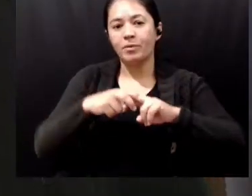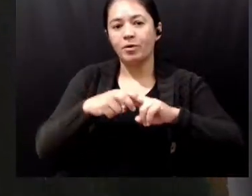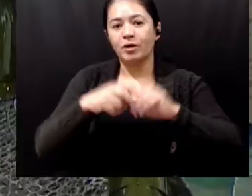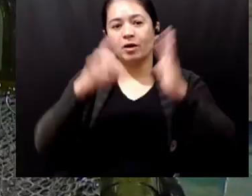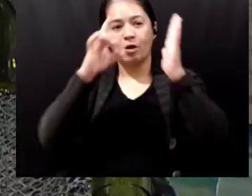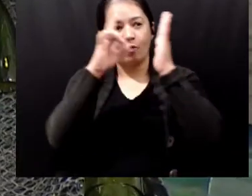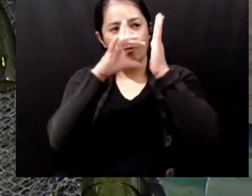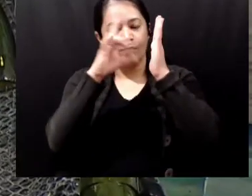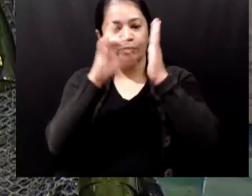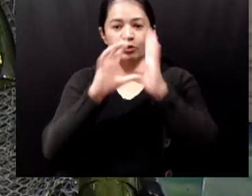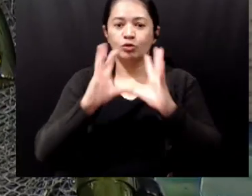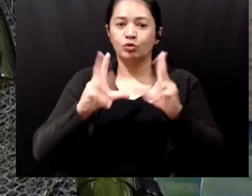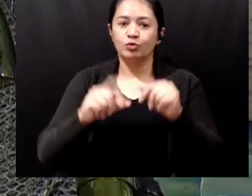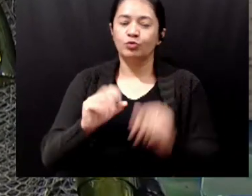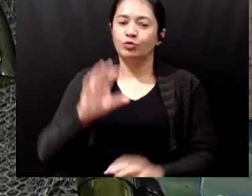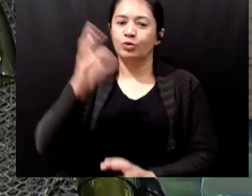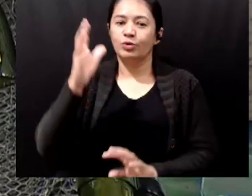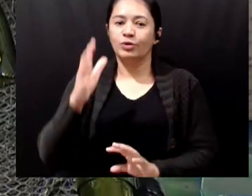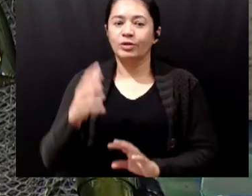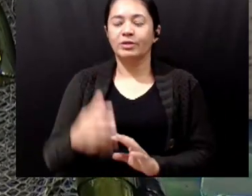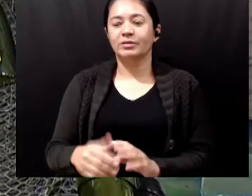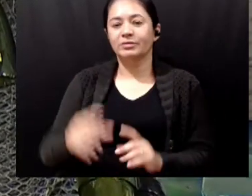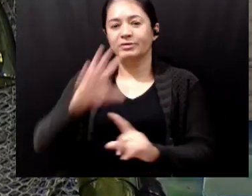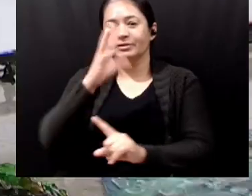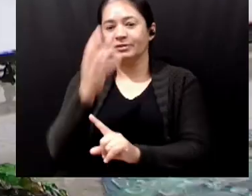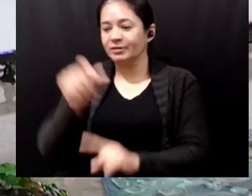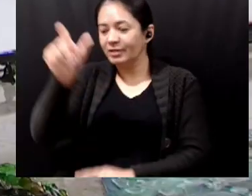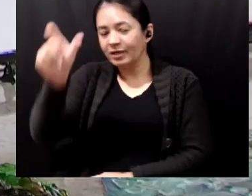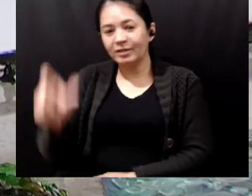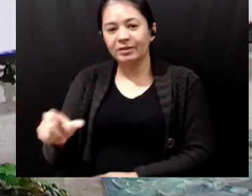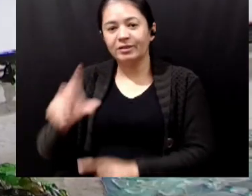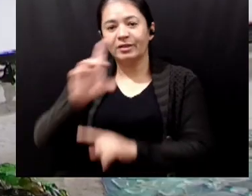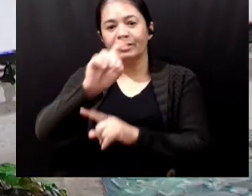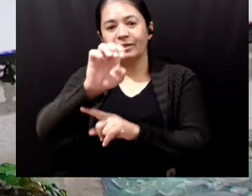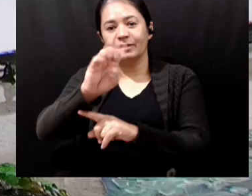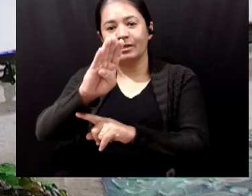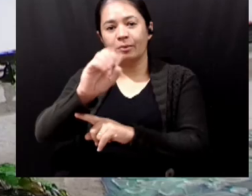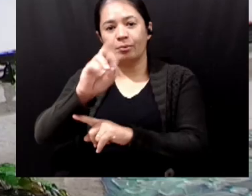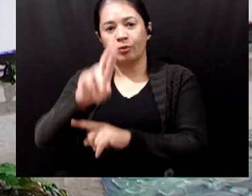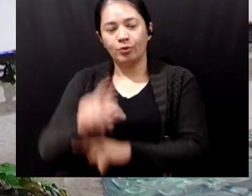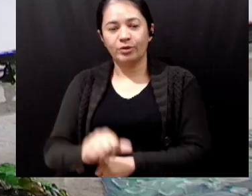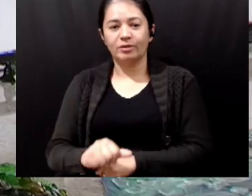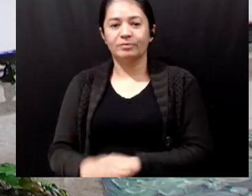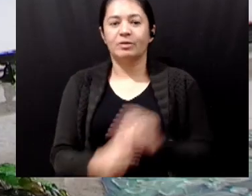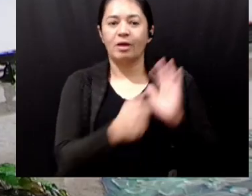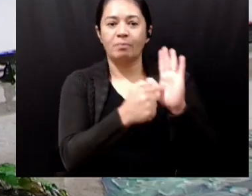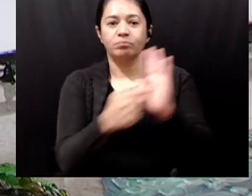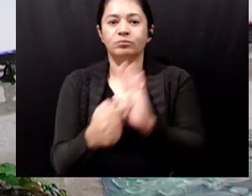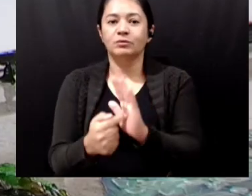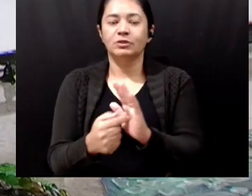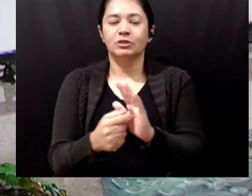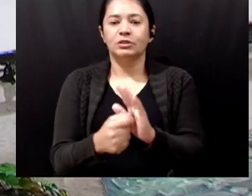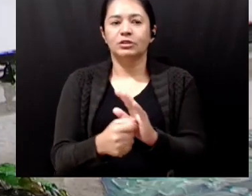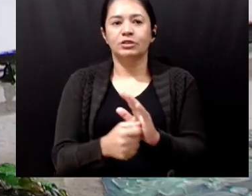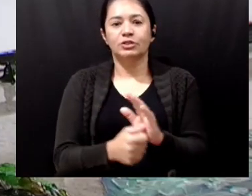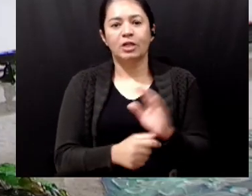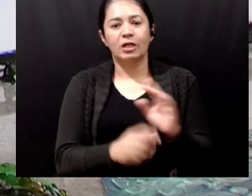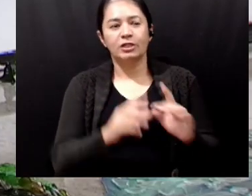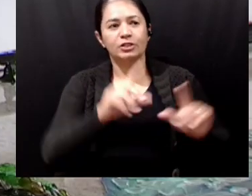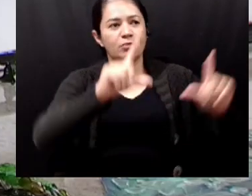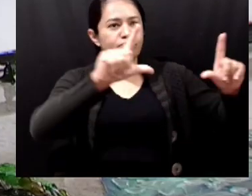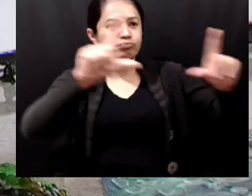da artista plástica e arte educadora Débora Muscati. A exposição reúne obras que ressignificam materiais de